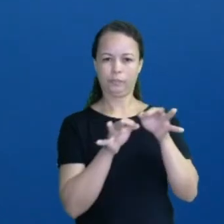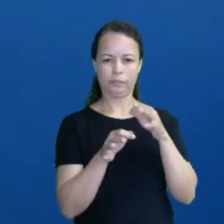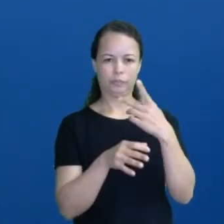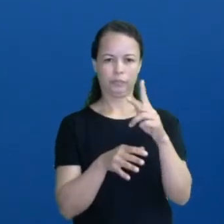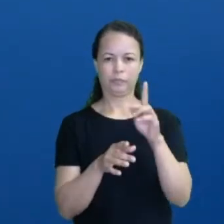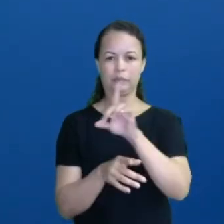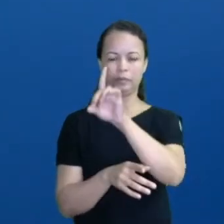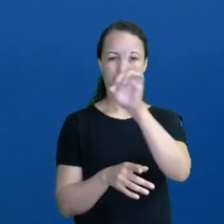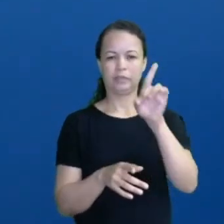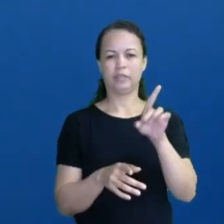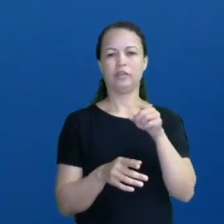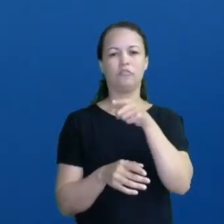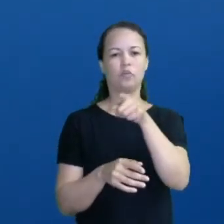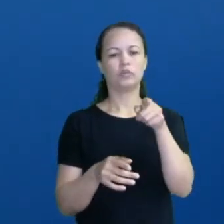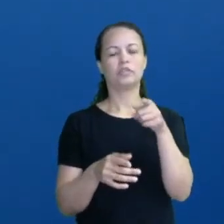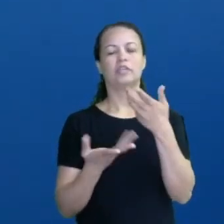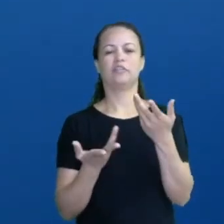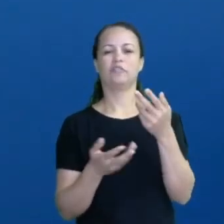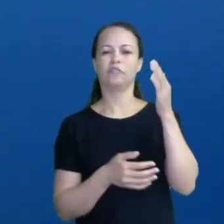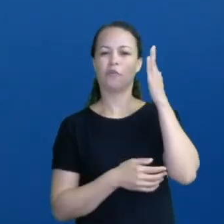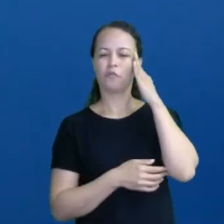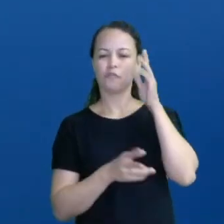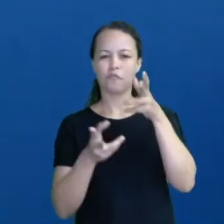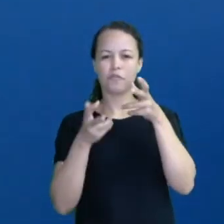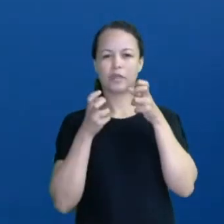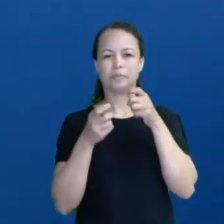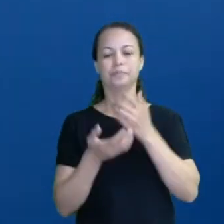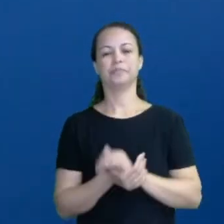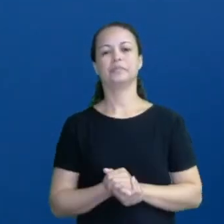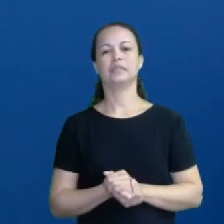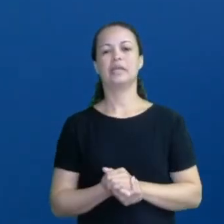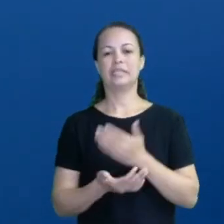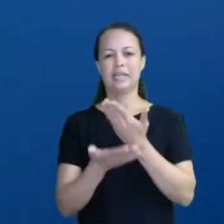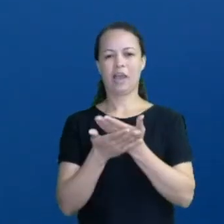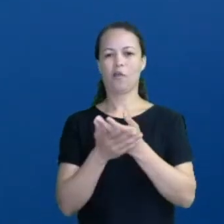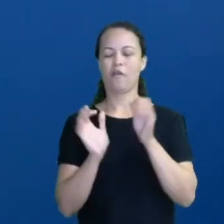vai ser maravilhoso. Vocês vão ver que vai render muito mais. Essa aula foi